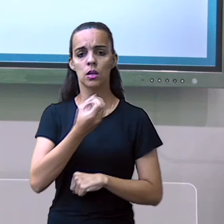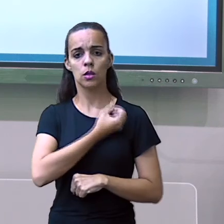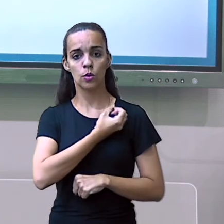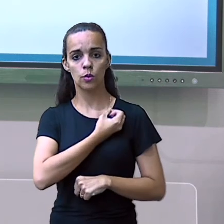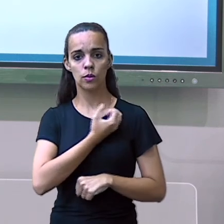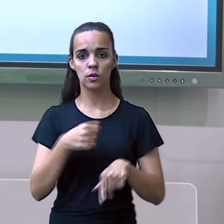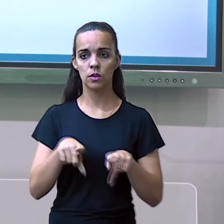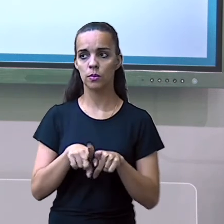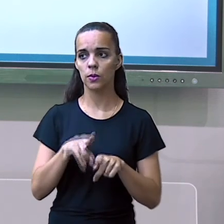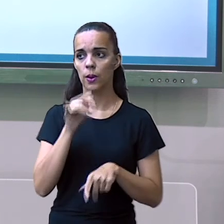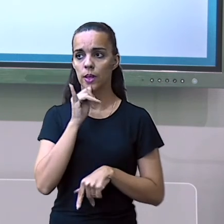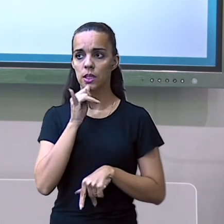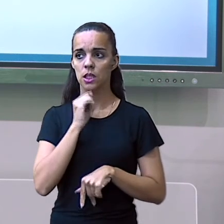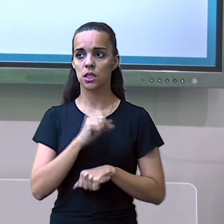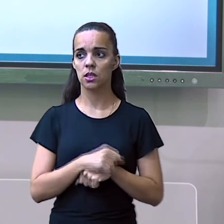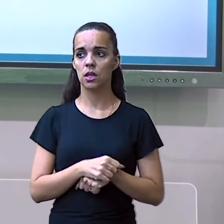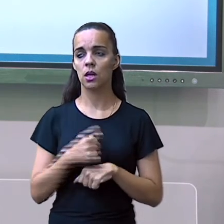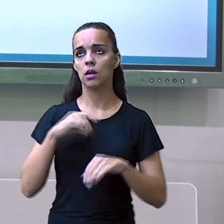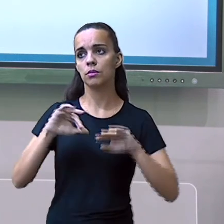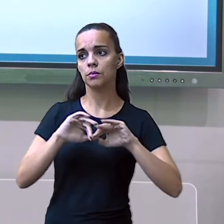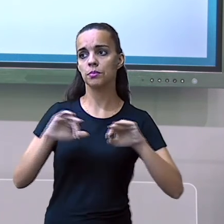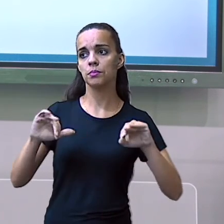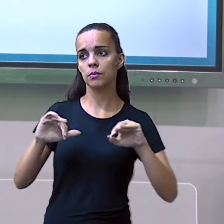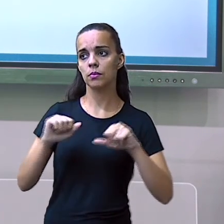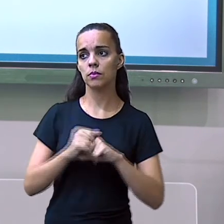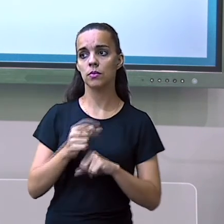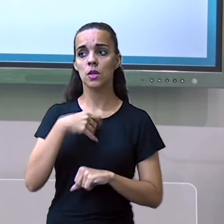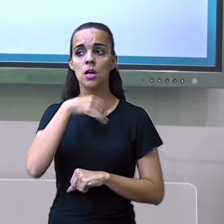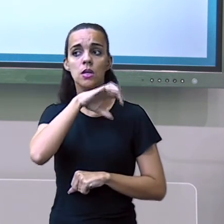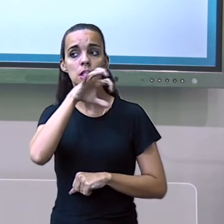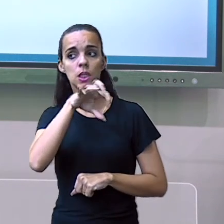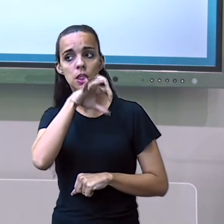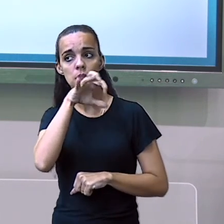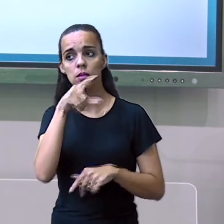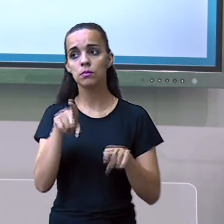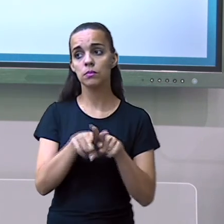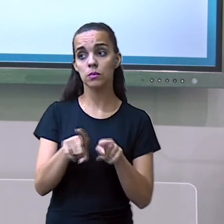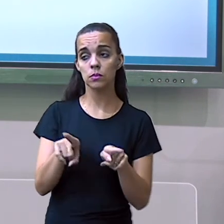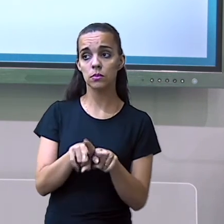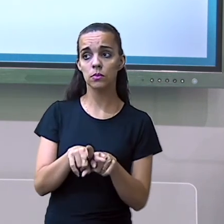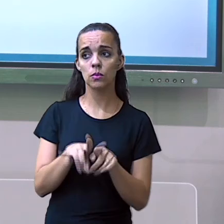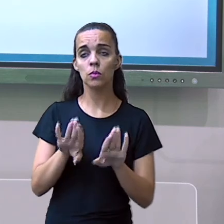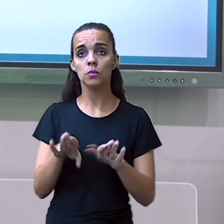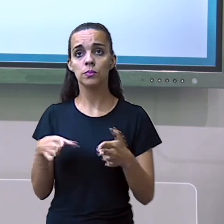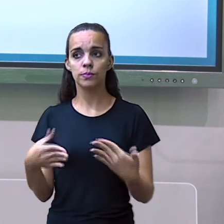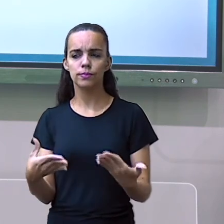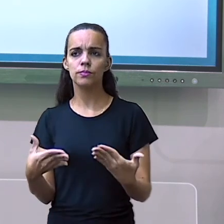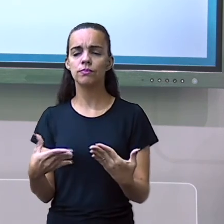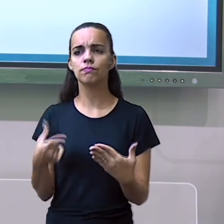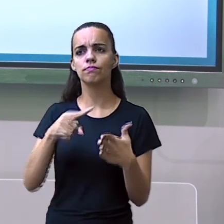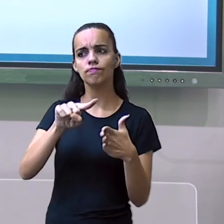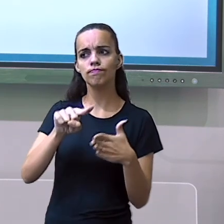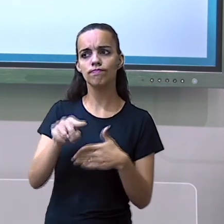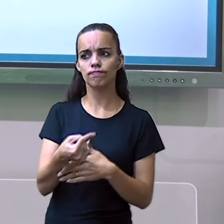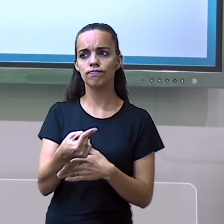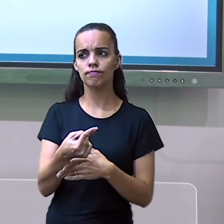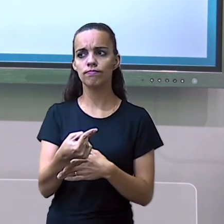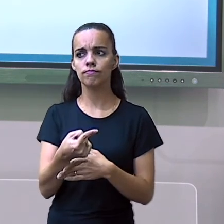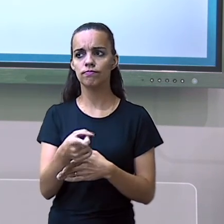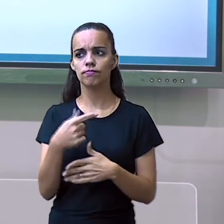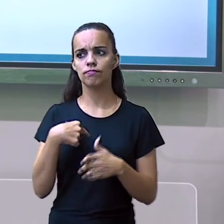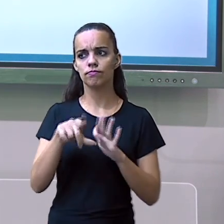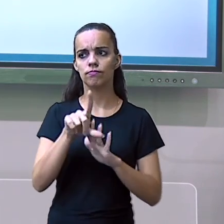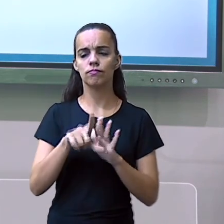enumeração, por exemplo, para separar animais e também quando ali se lista